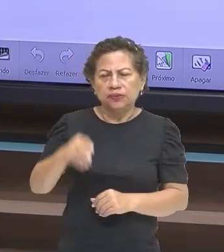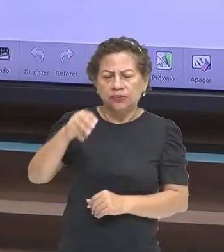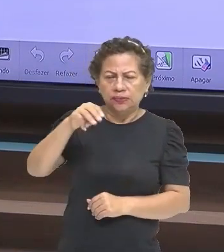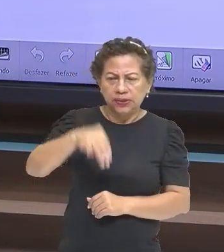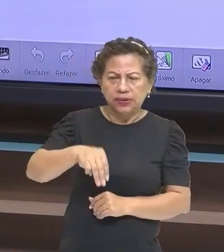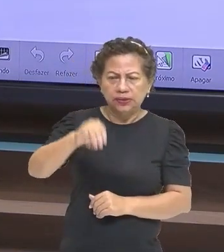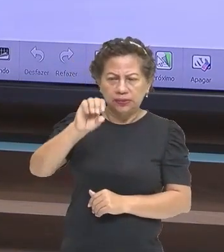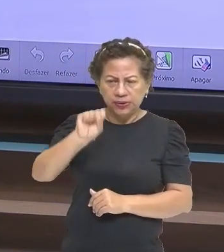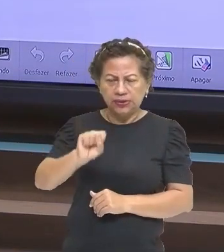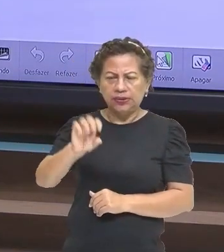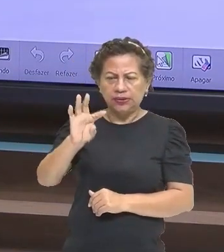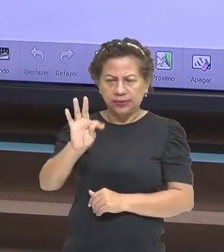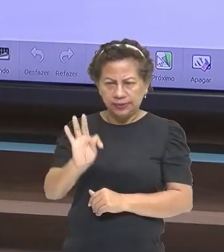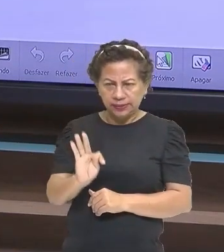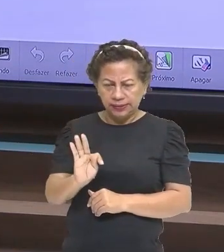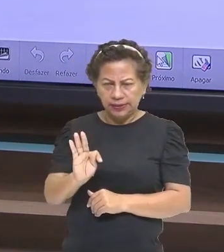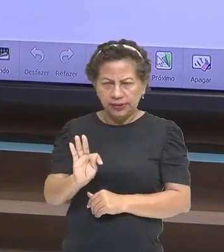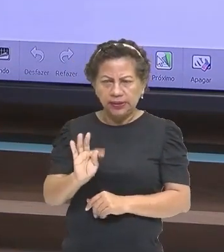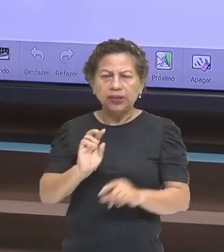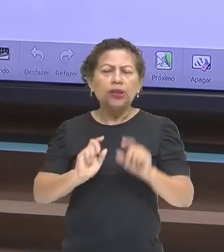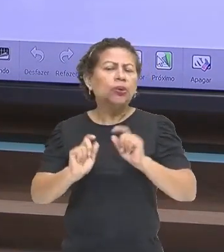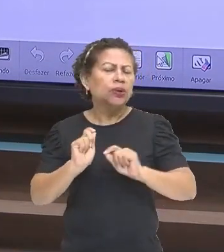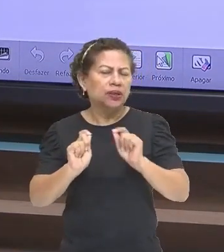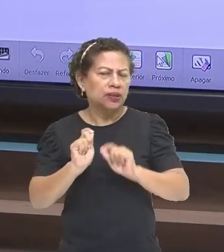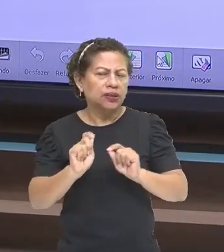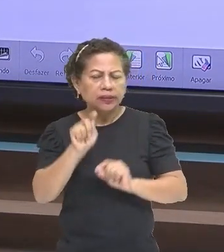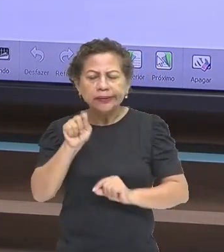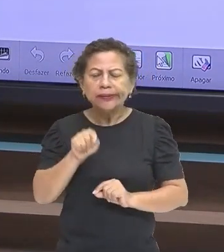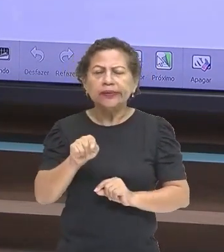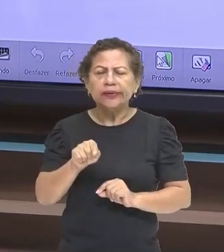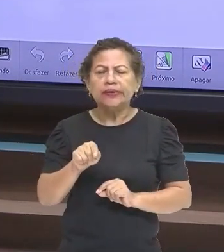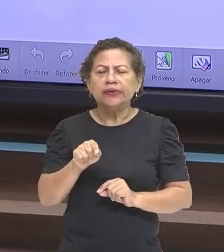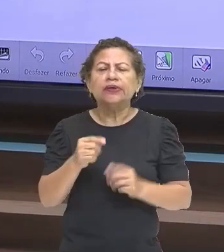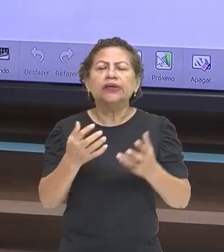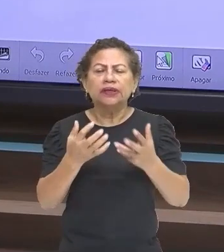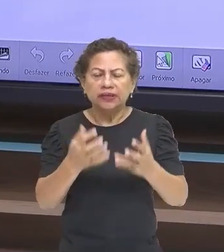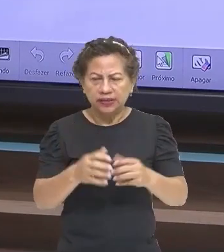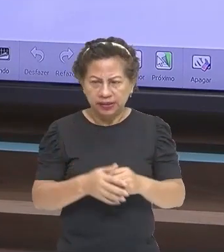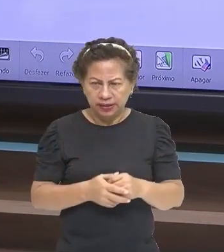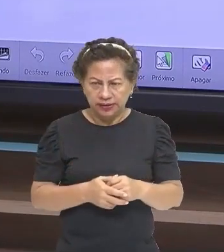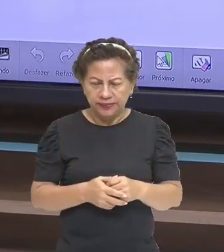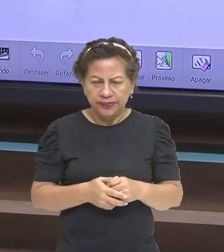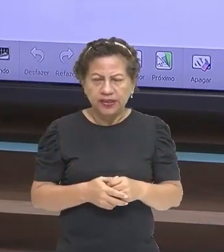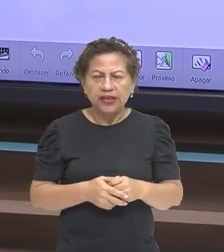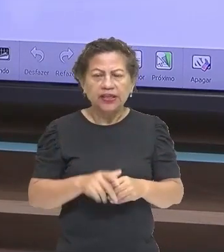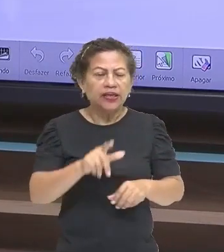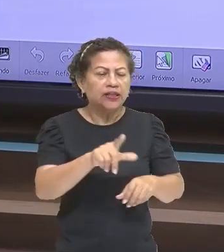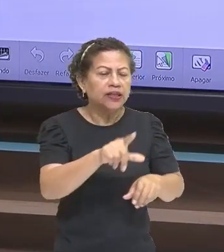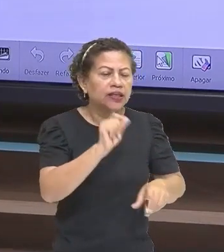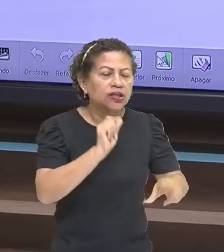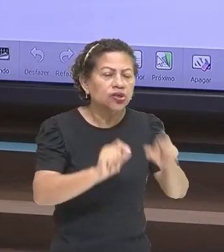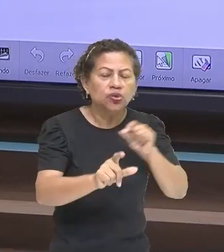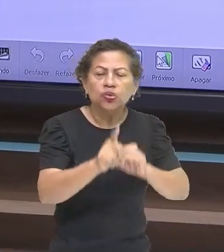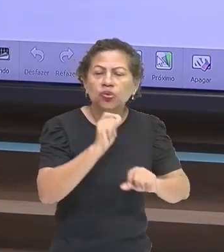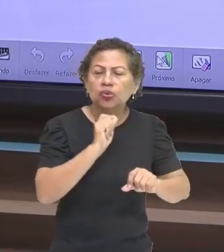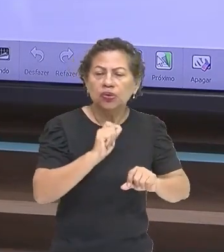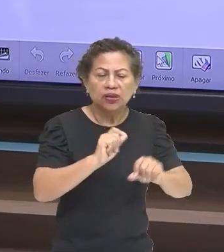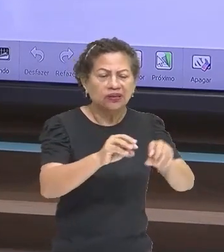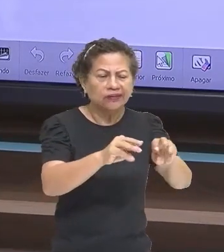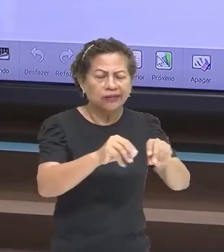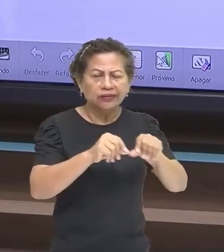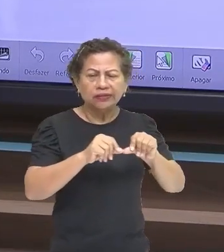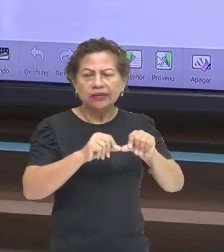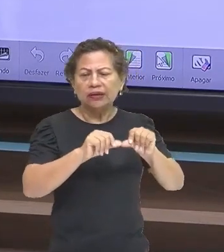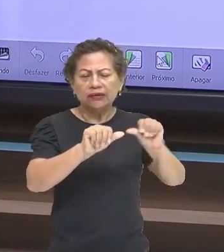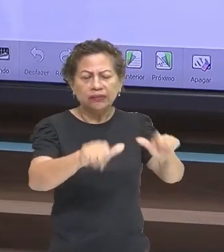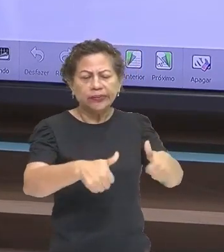E aqui é um exemplo, ele quer aquelas terras que estão com uma estrutura melhor, com uma infraestrutura melhor. E é